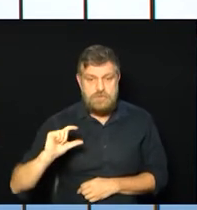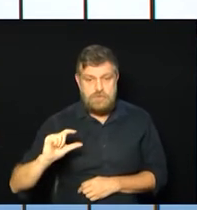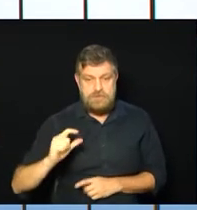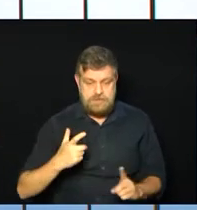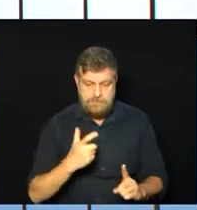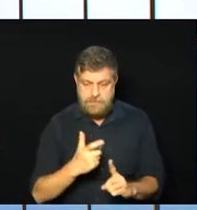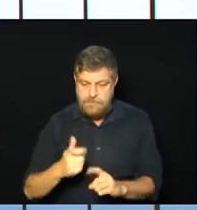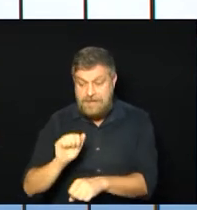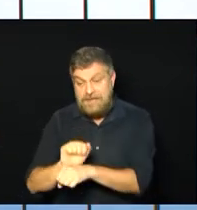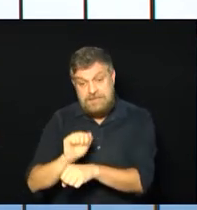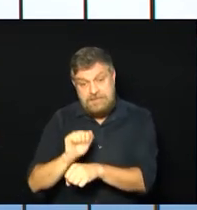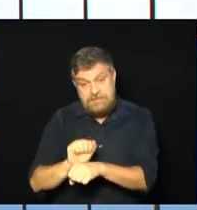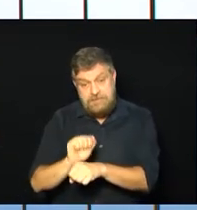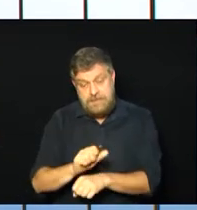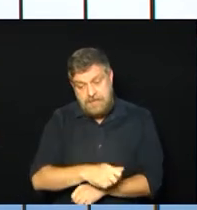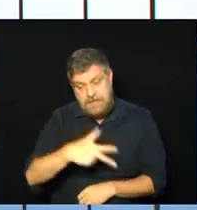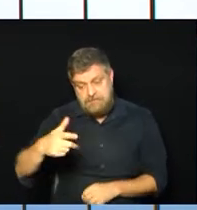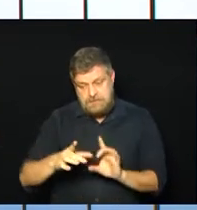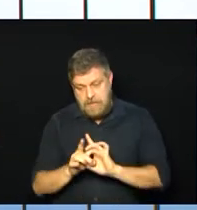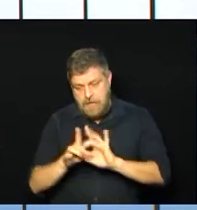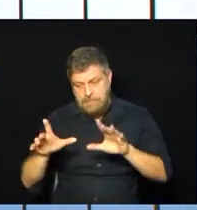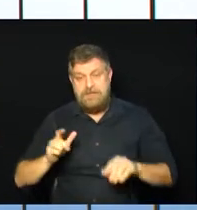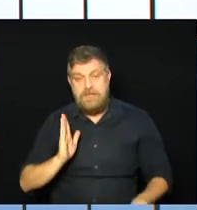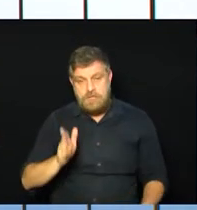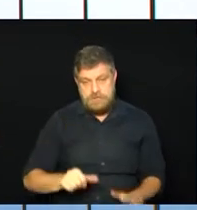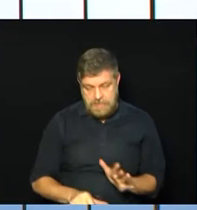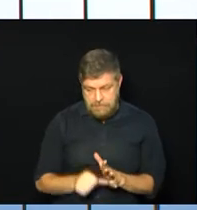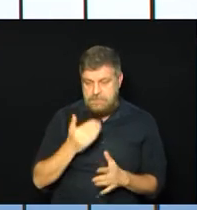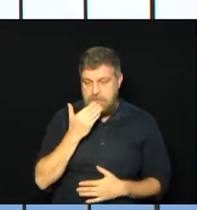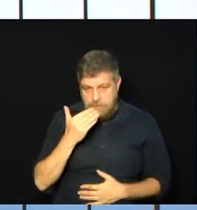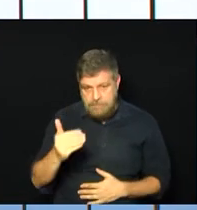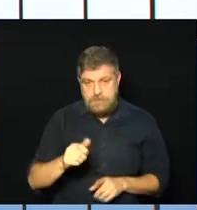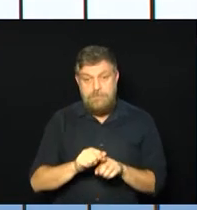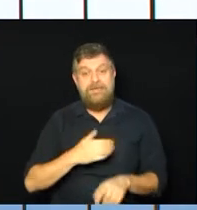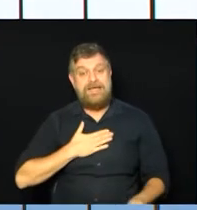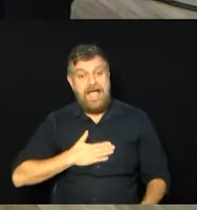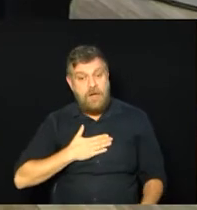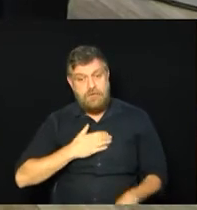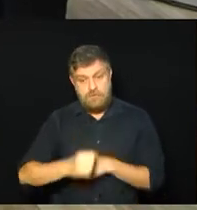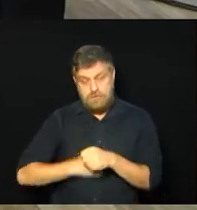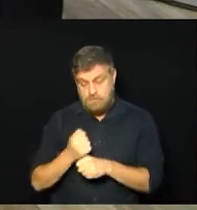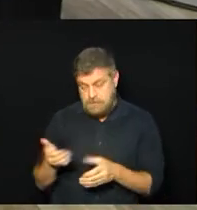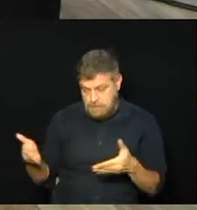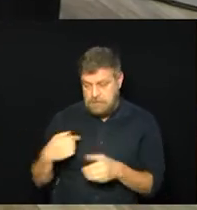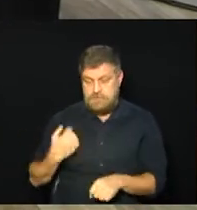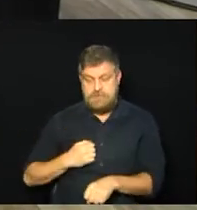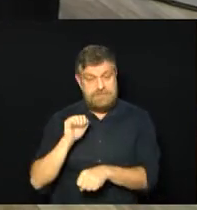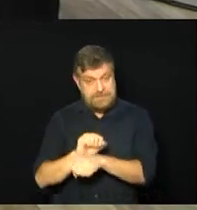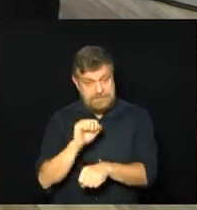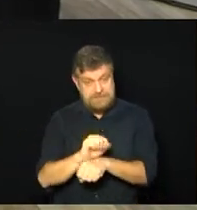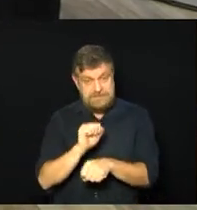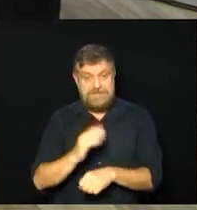a autorização. A gente lembra que já foi feito um primeiro pedido em agosto deste ano. Então, a gente segue aguardando a relação